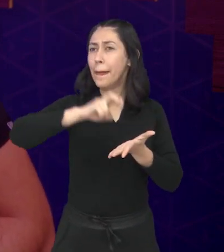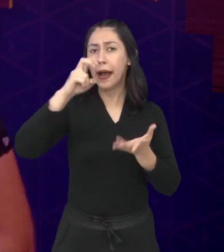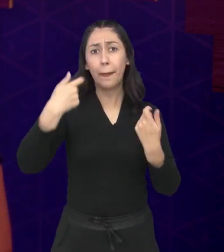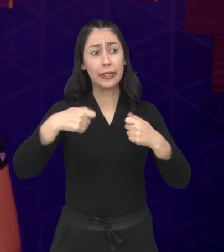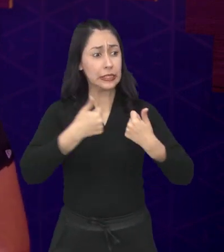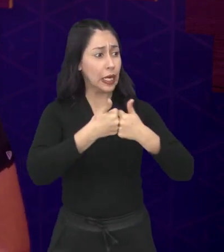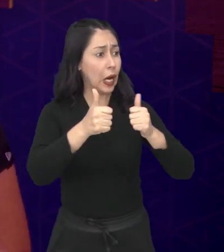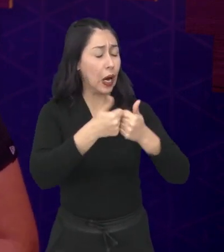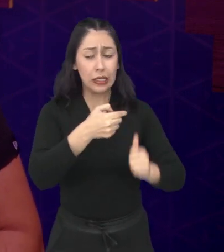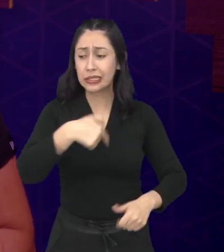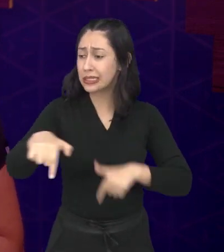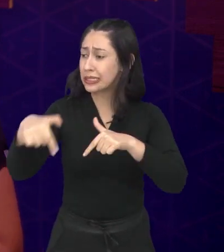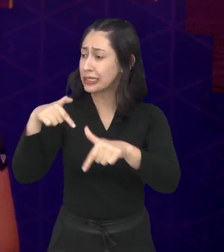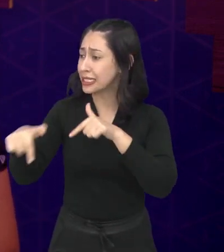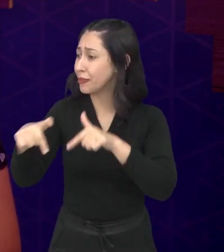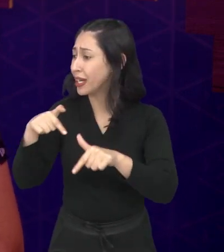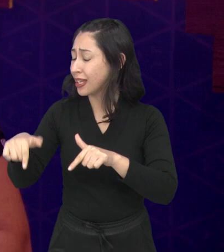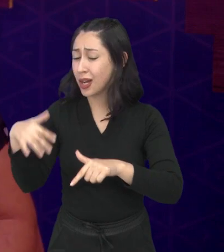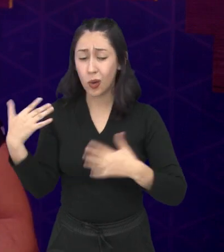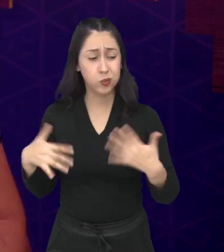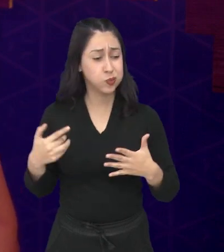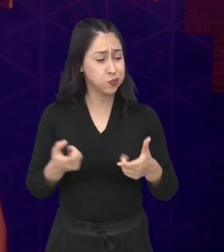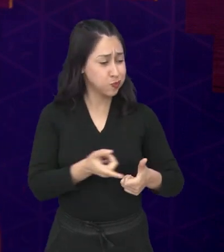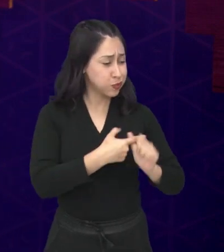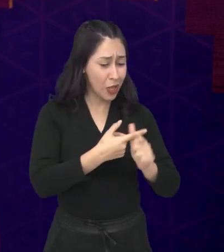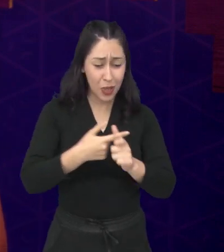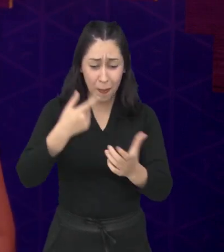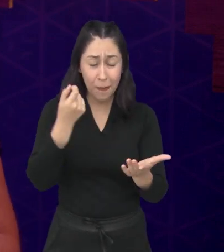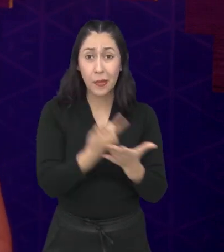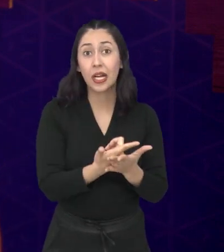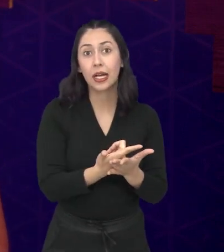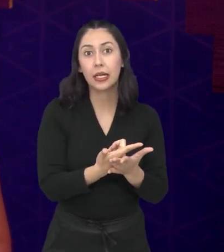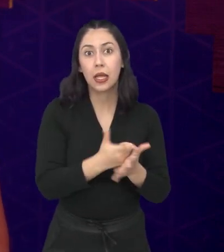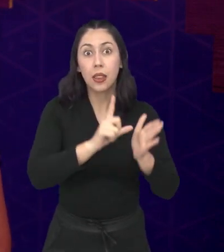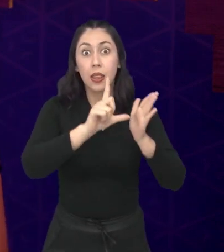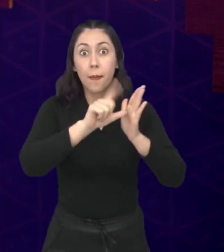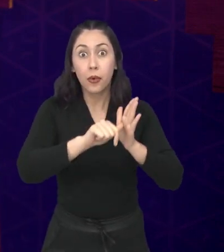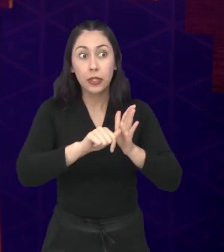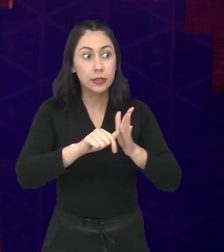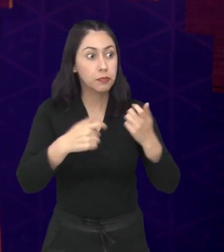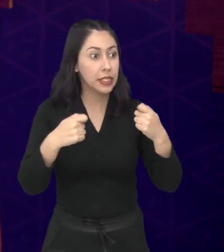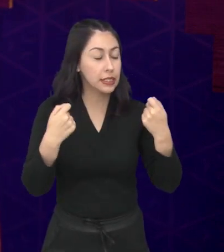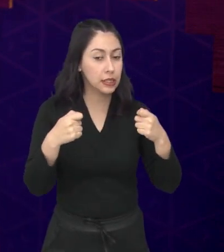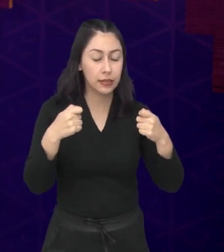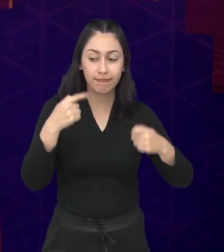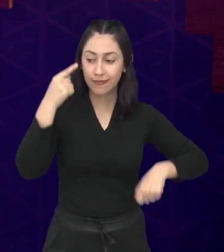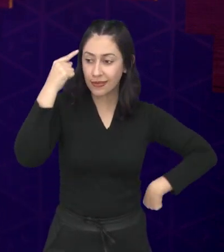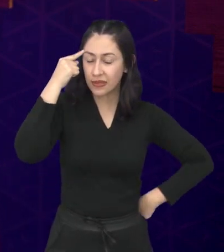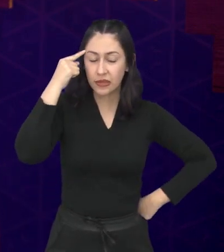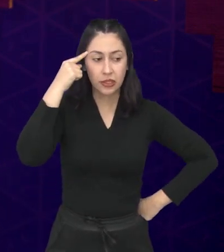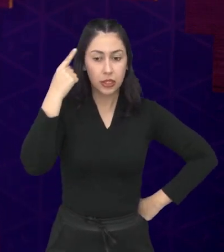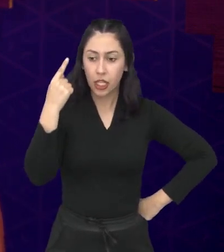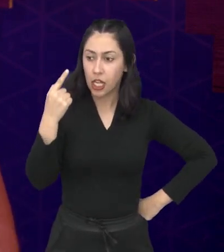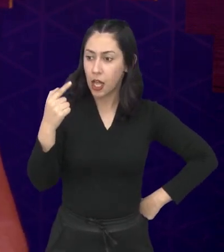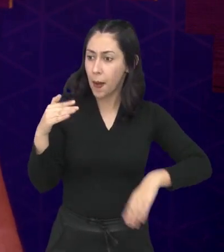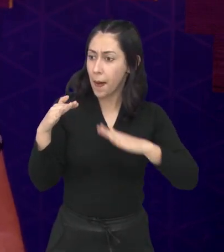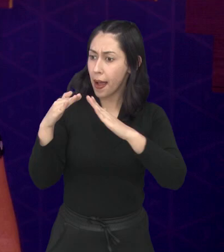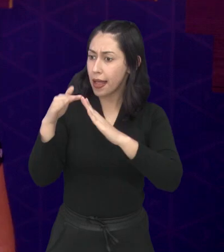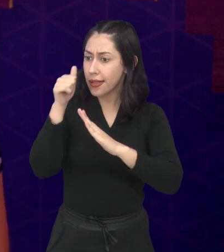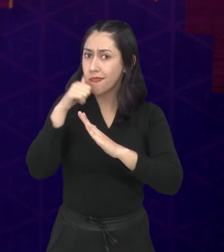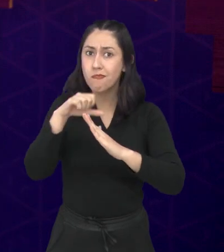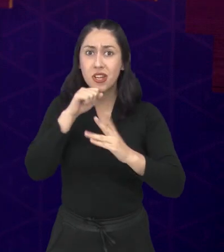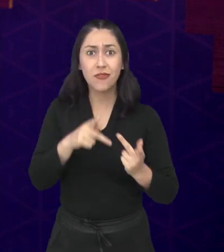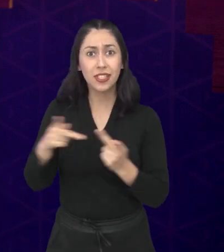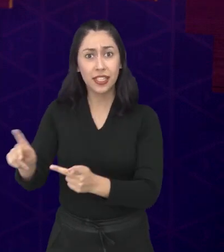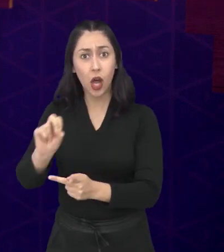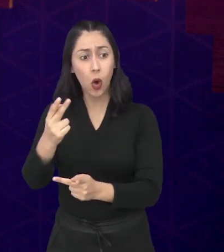ônibus e trabalhar e dar um jeito de pagar os boletos. Do nada, você tá tendo que escolher se você vai ir visitar a sua mãe ou